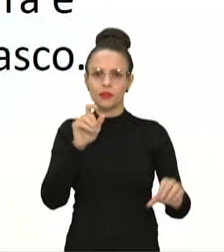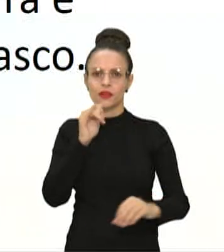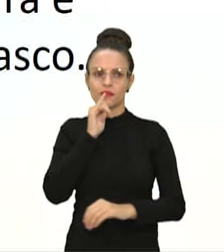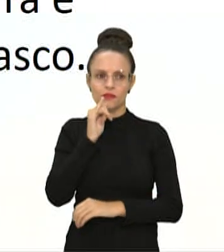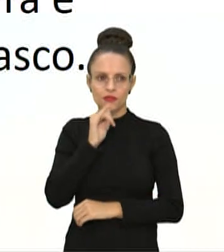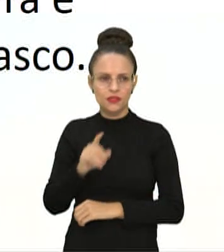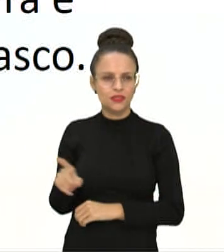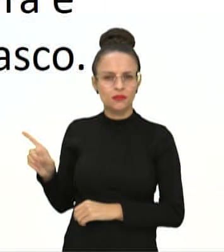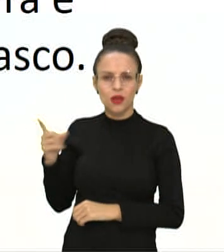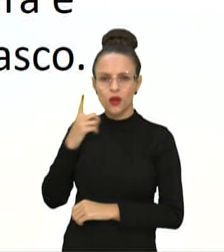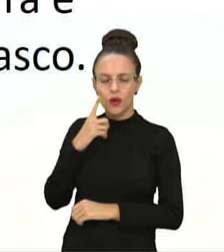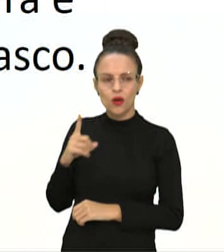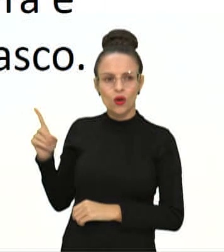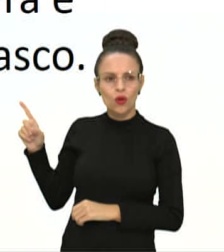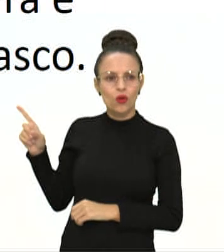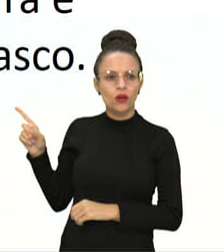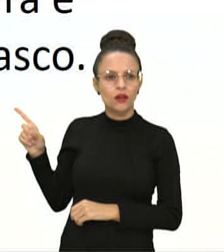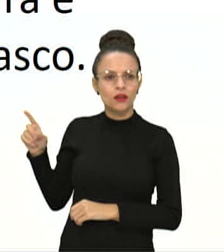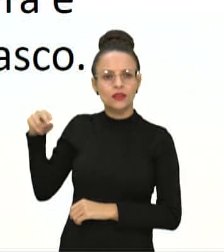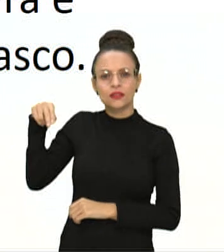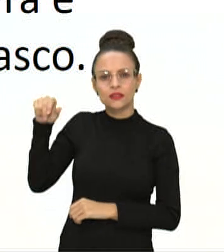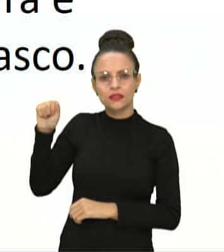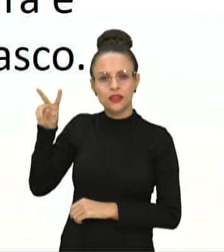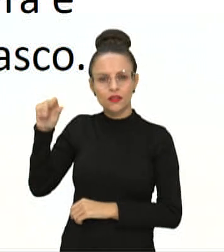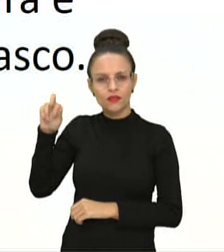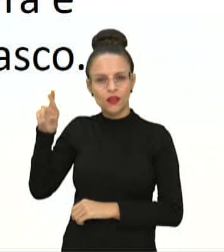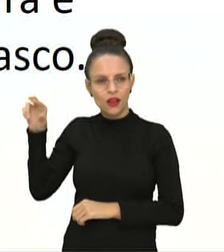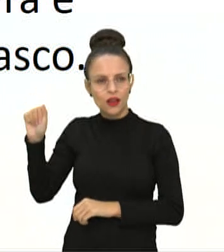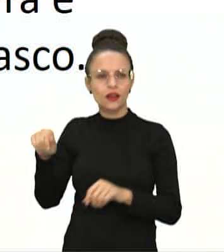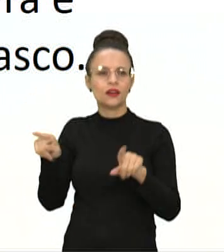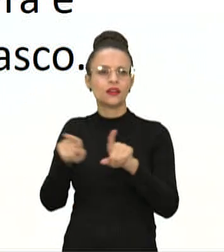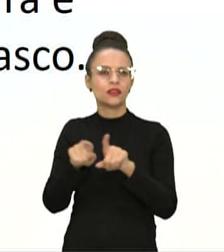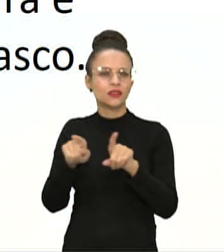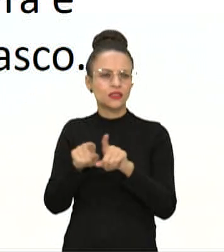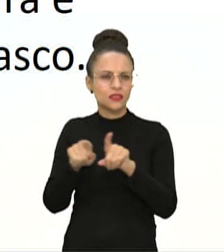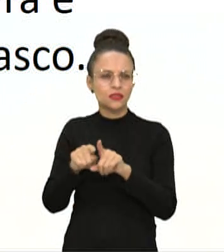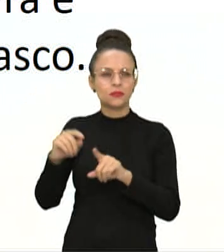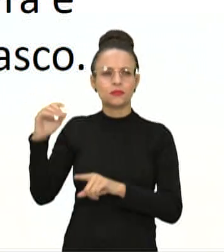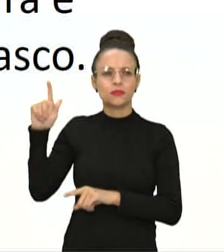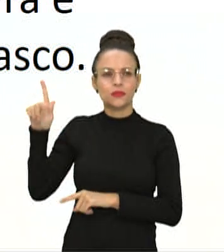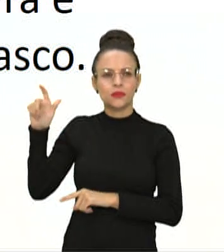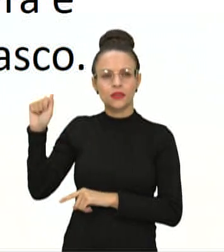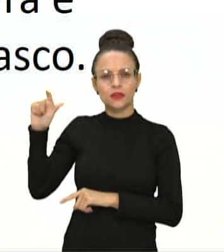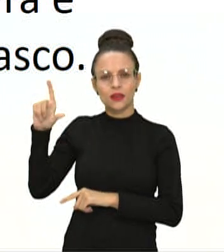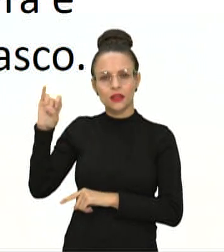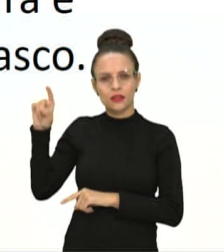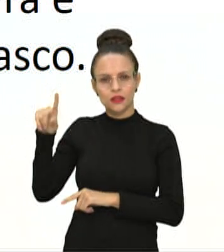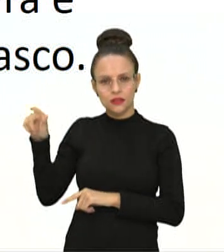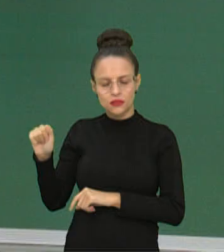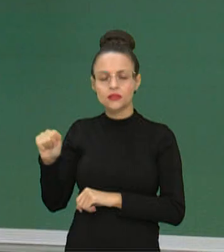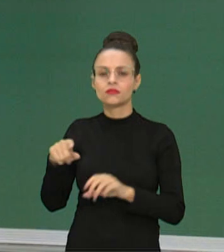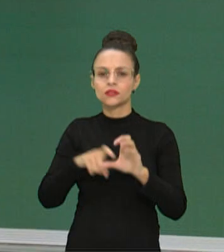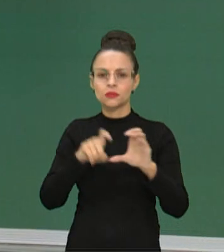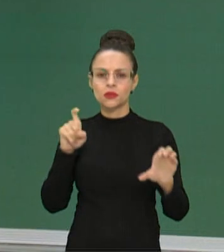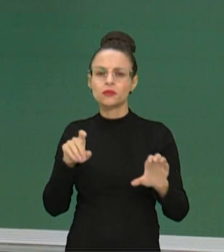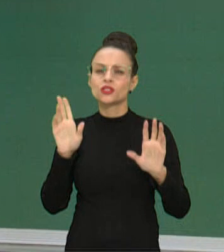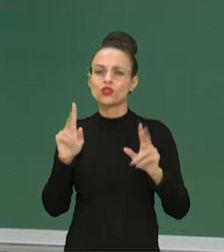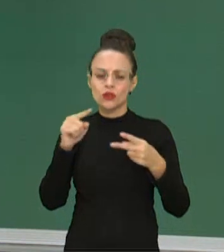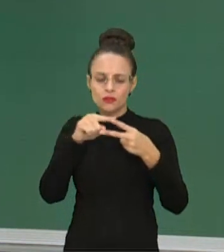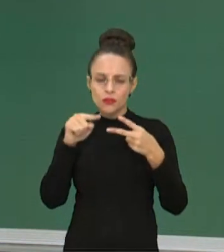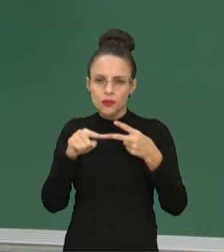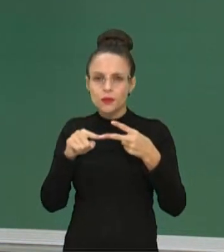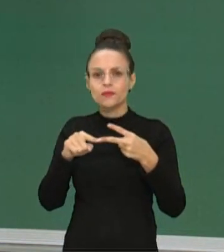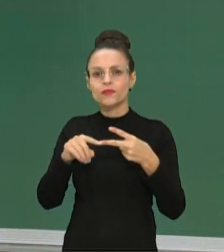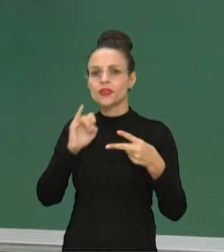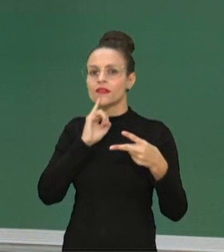exemplo, Navarra quer separação, Galícia também quer separação, mas, como eu disse, só a Catalunha para nós e o País Basco são mais